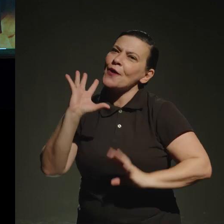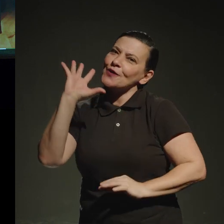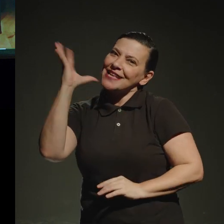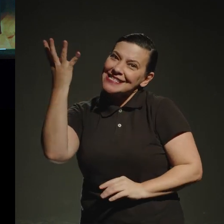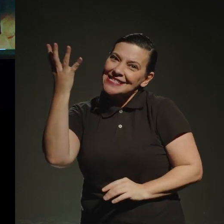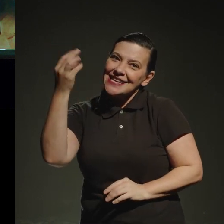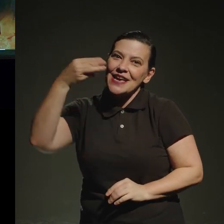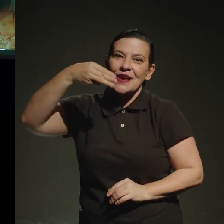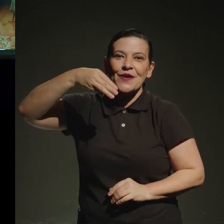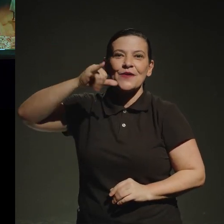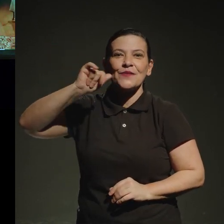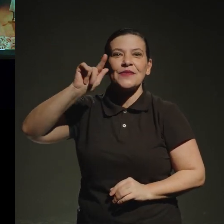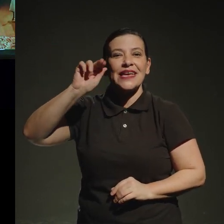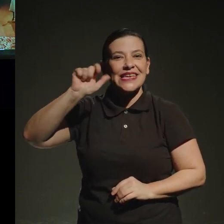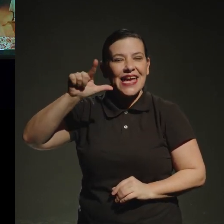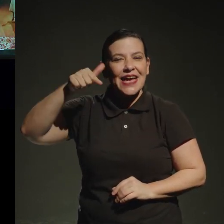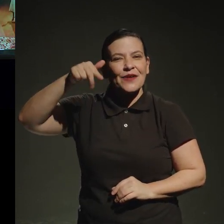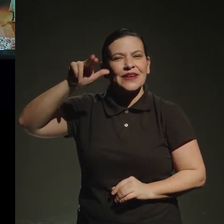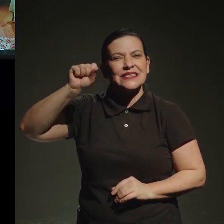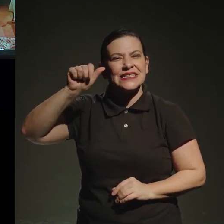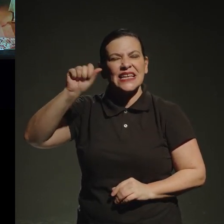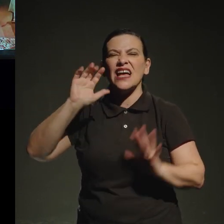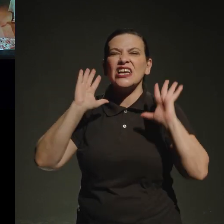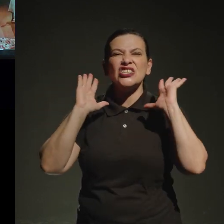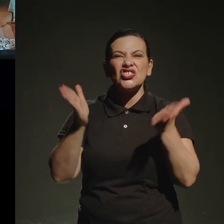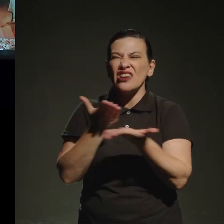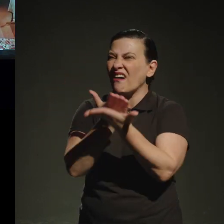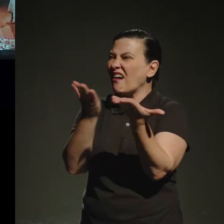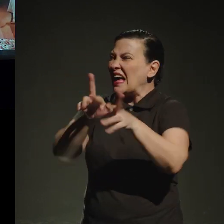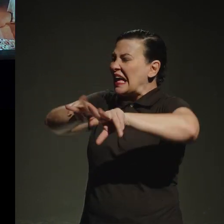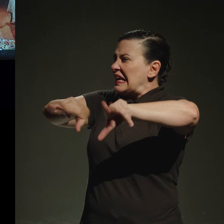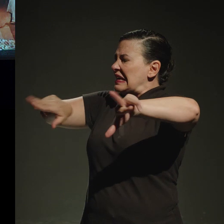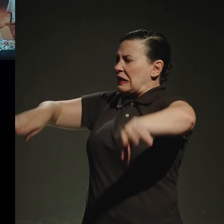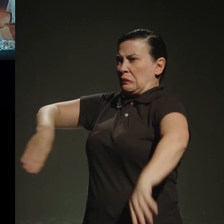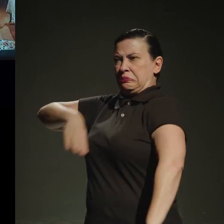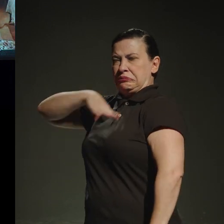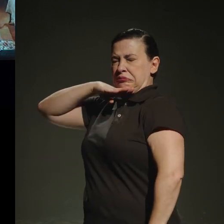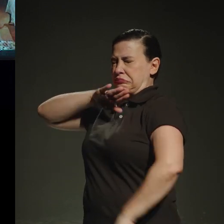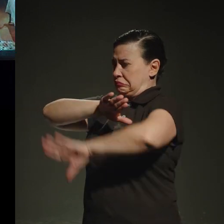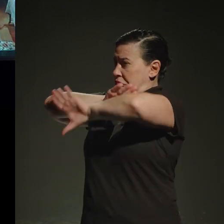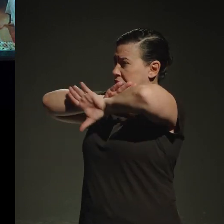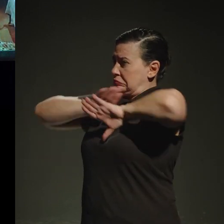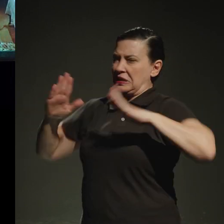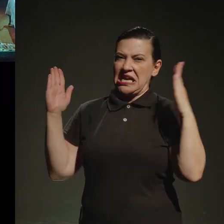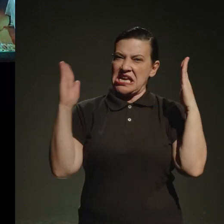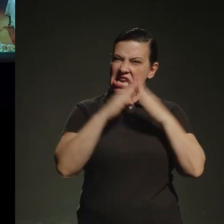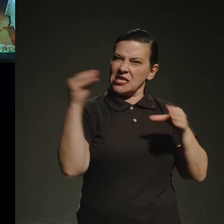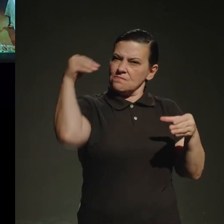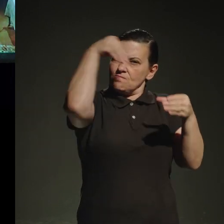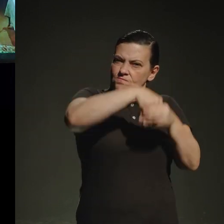diziam. Demente, maníaco. Mas ele não se importava. Tinha suas próprias histórias para